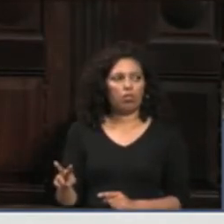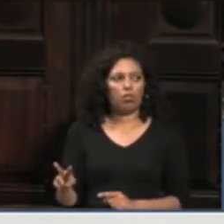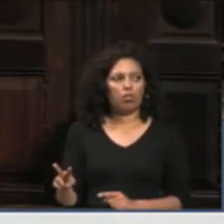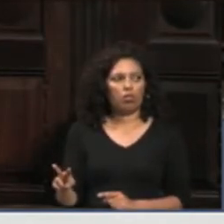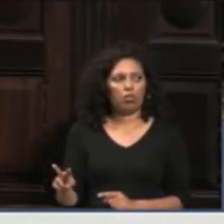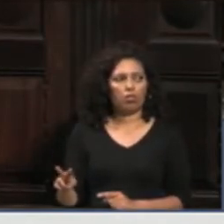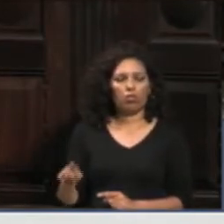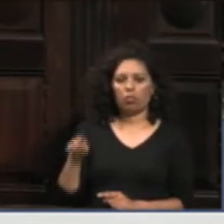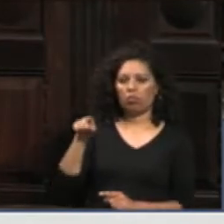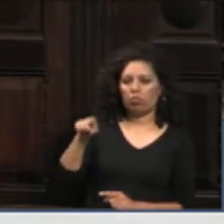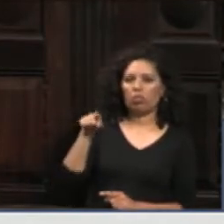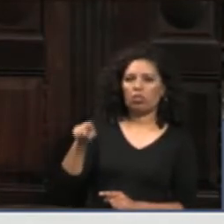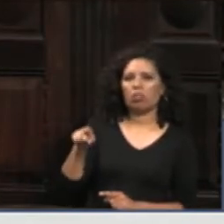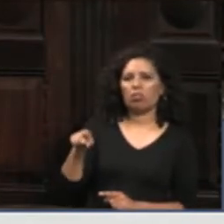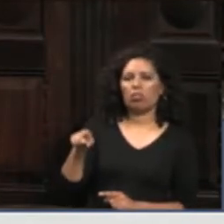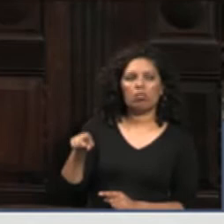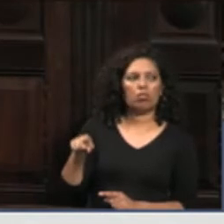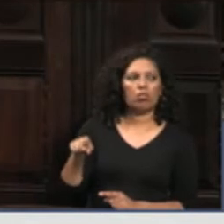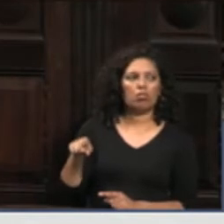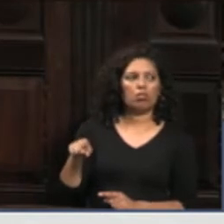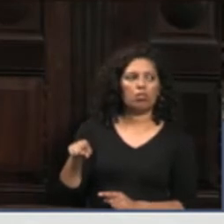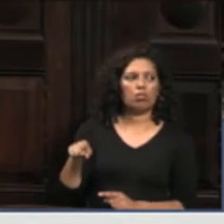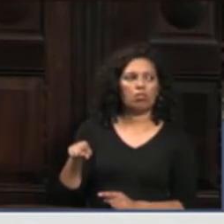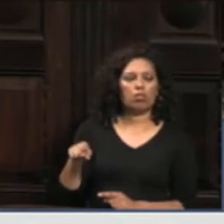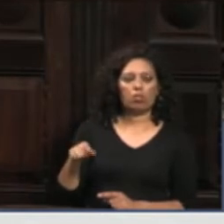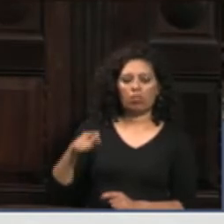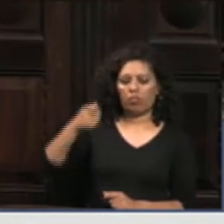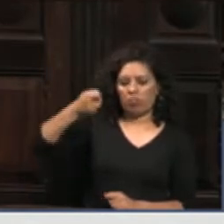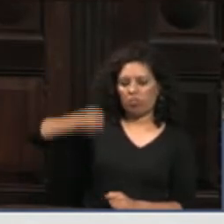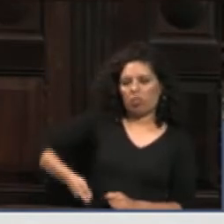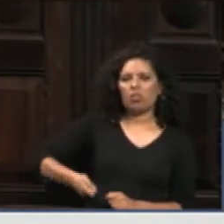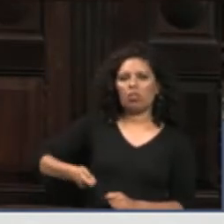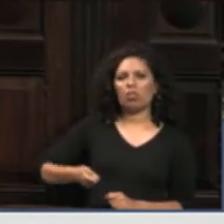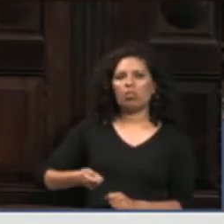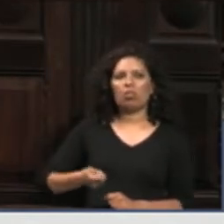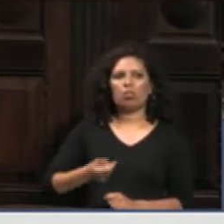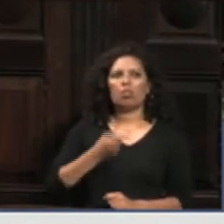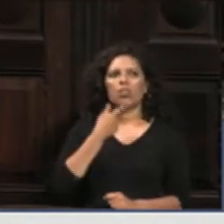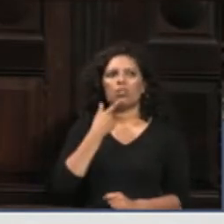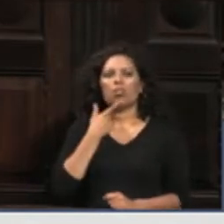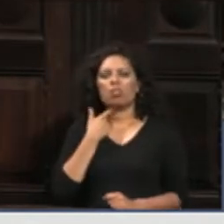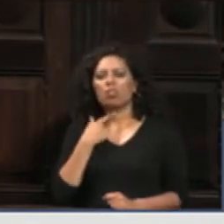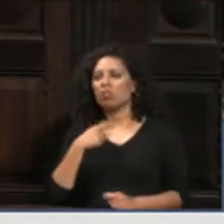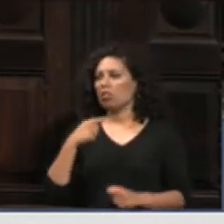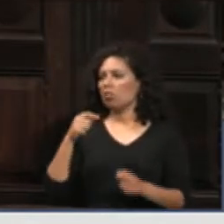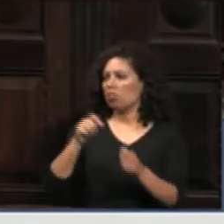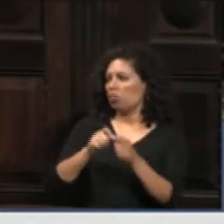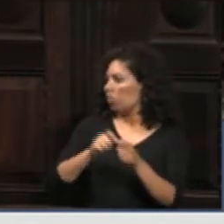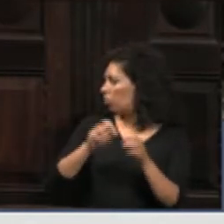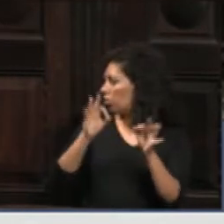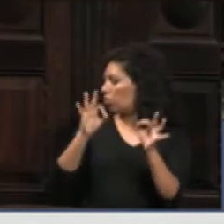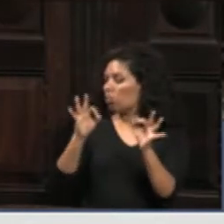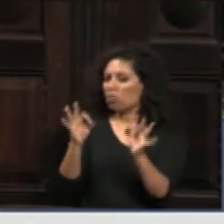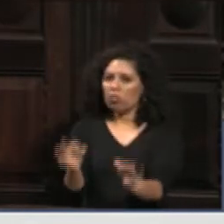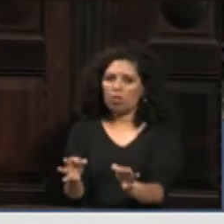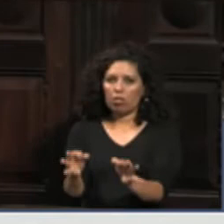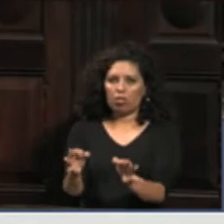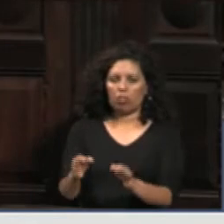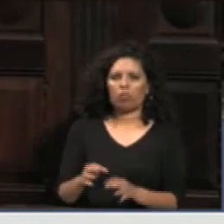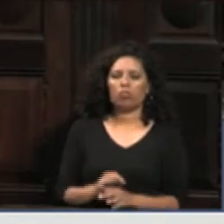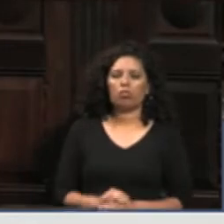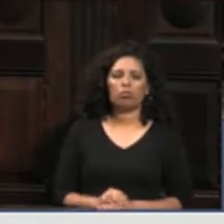sua figura, às vezes, defendendo com tanta valentia, com tanta certeza, mas o senhor tem